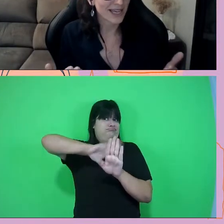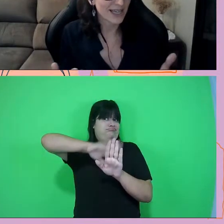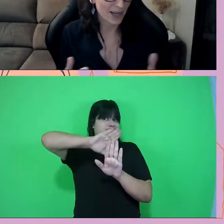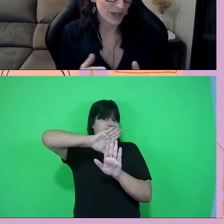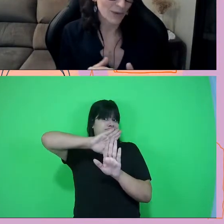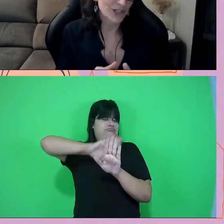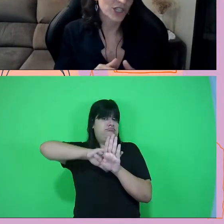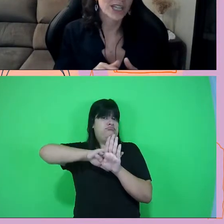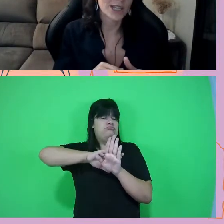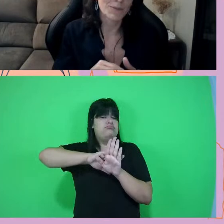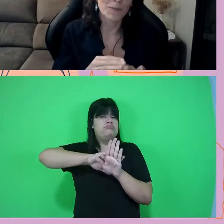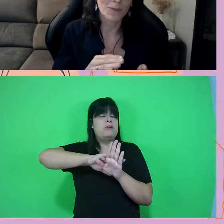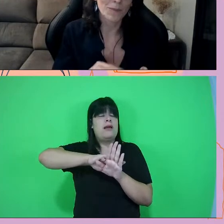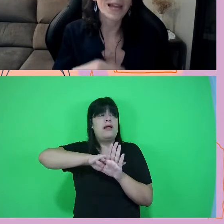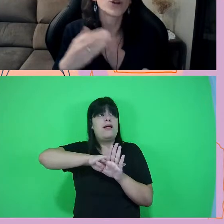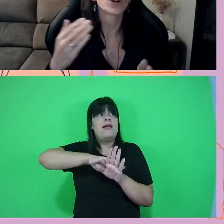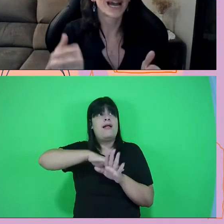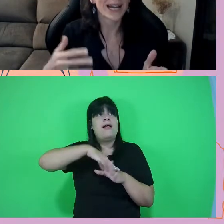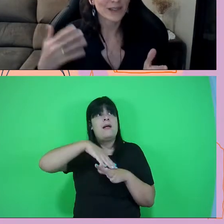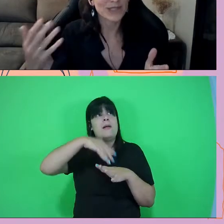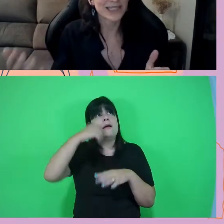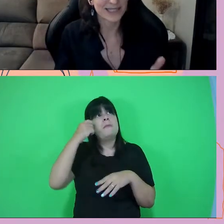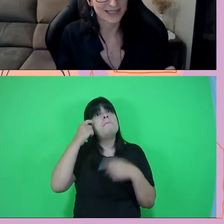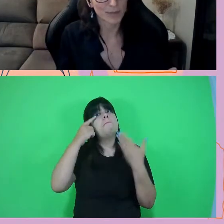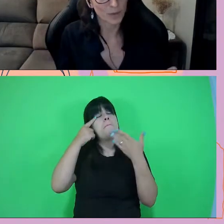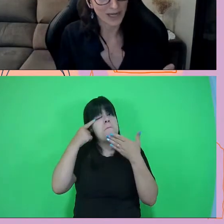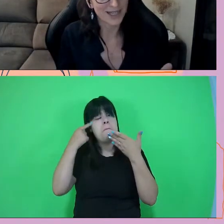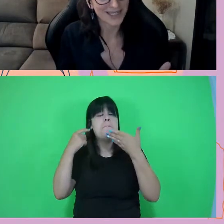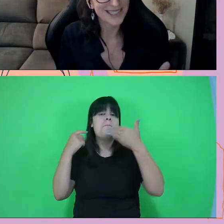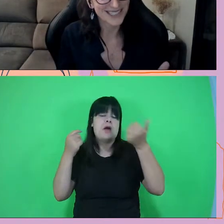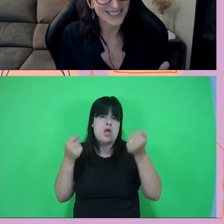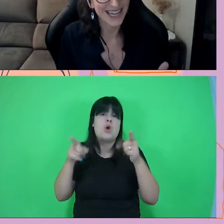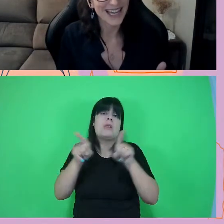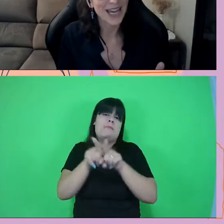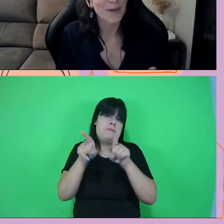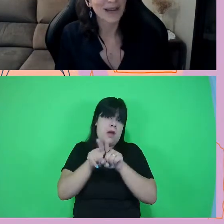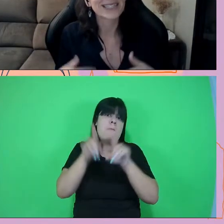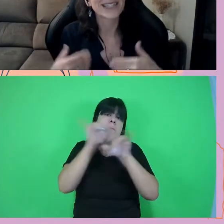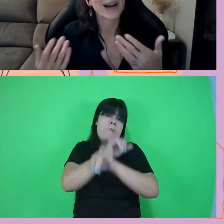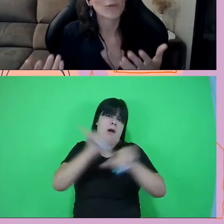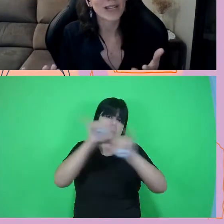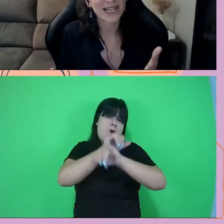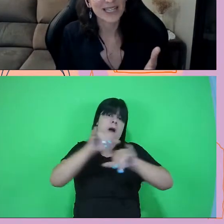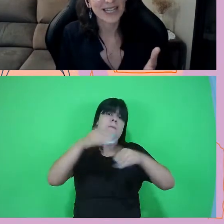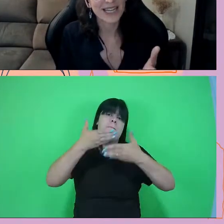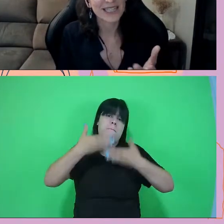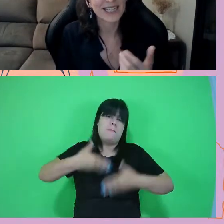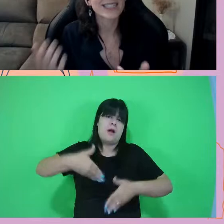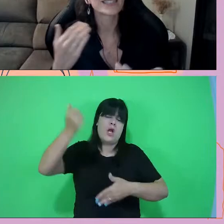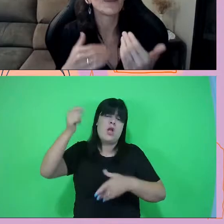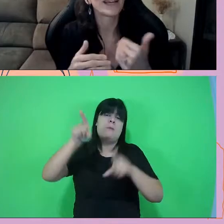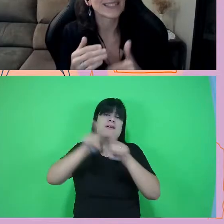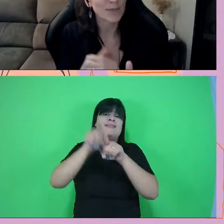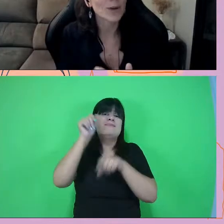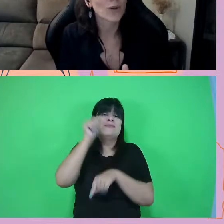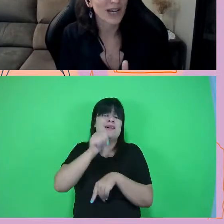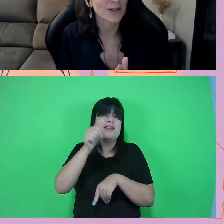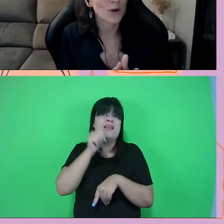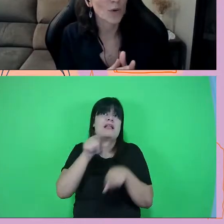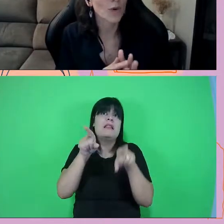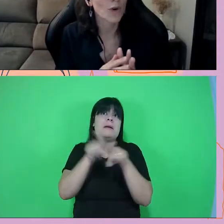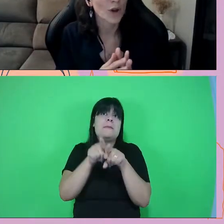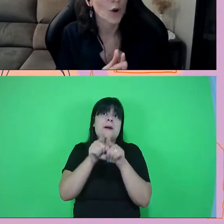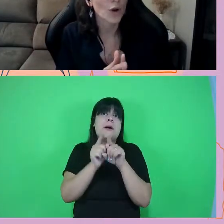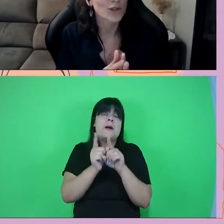também tem, eu acho que melhorado aí nas propagandas, né? Mas a mulher também é sempre